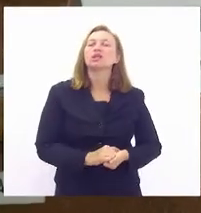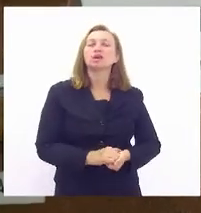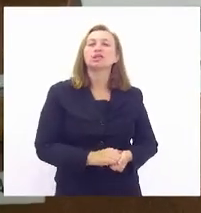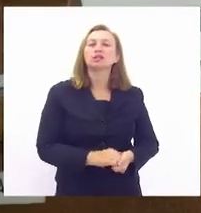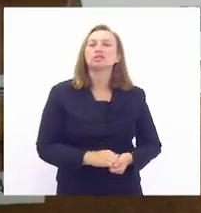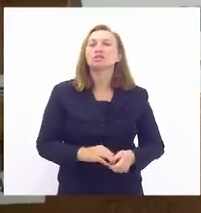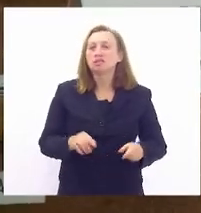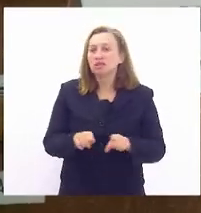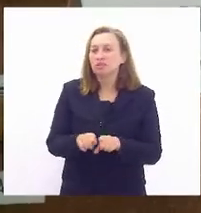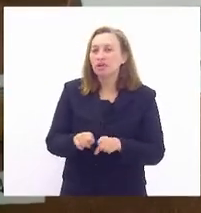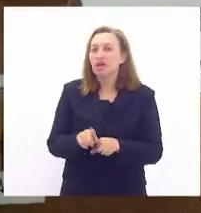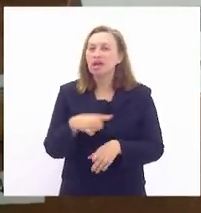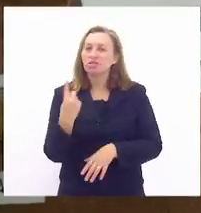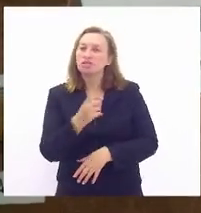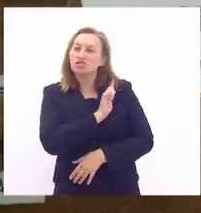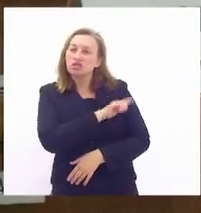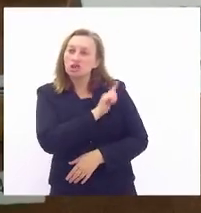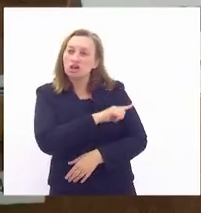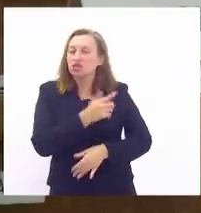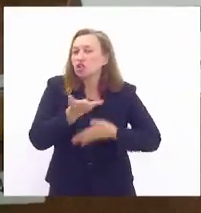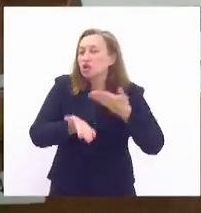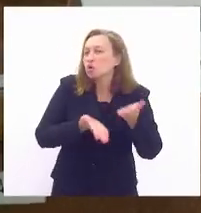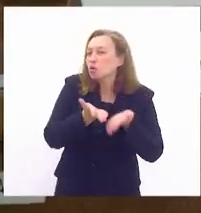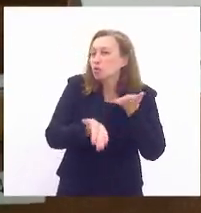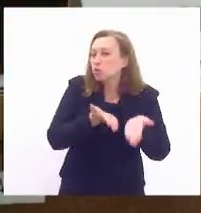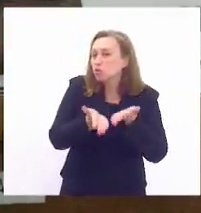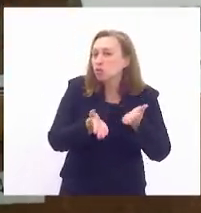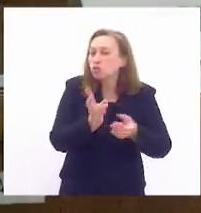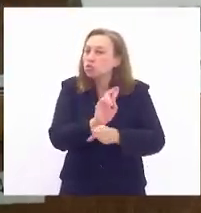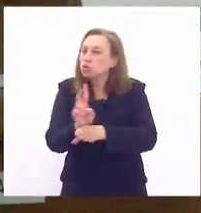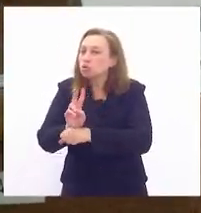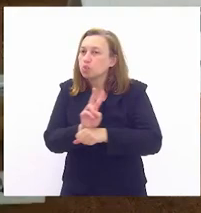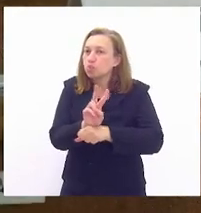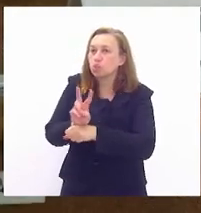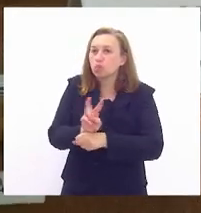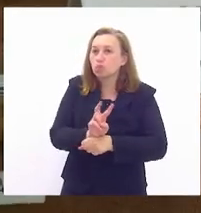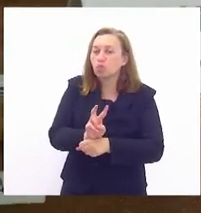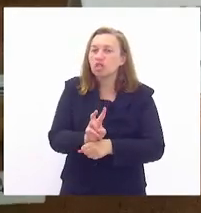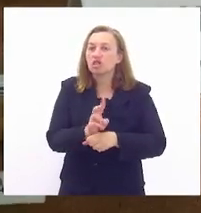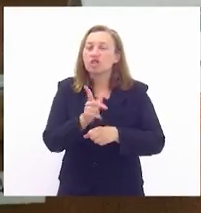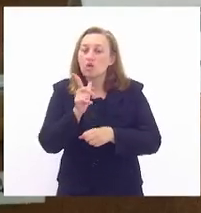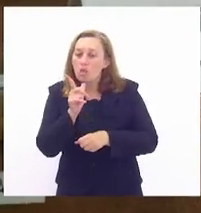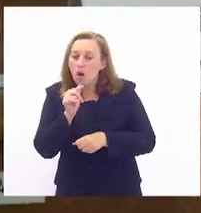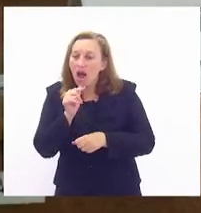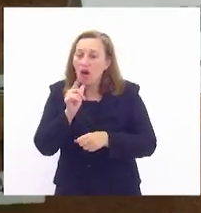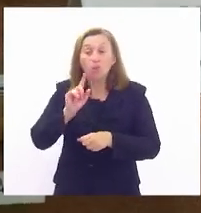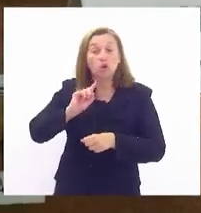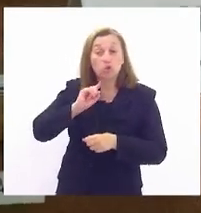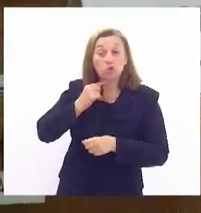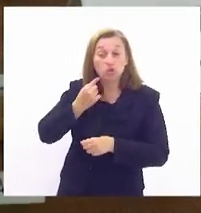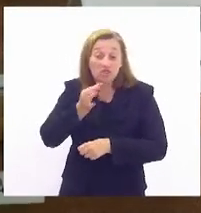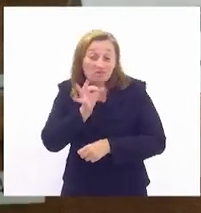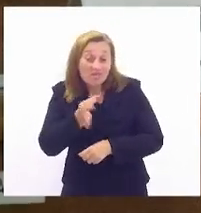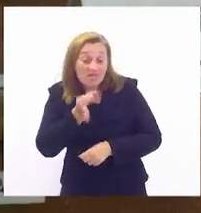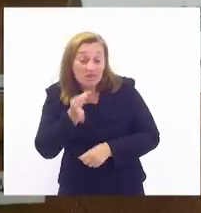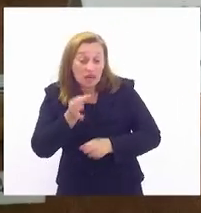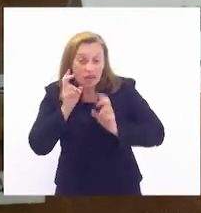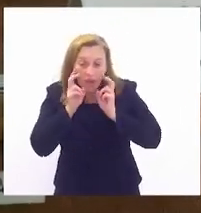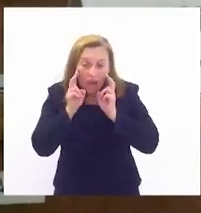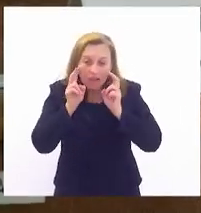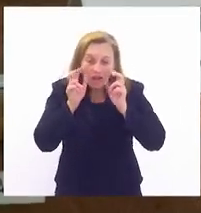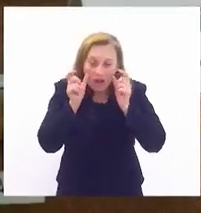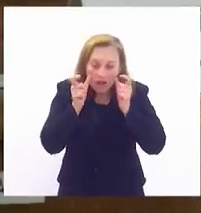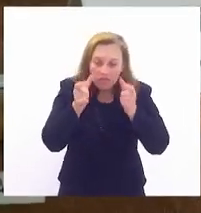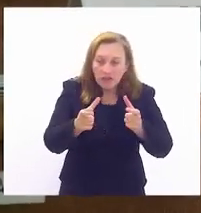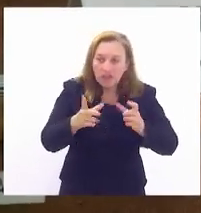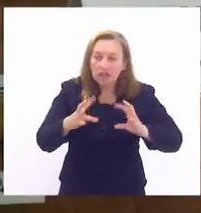as nossas gerências, né, que cuidam do monitoramento de áreas contaminadas. Estamos, de fato, atentos a